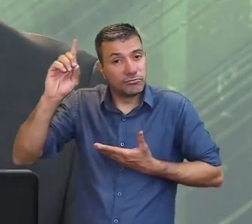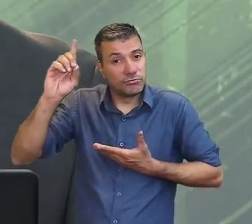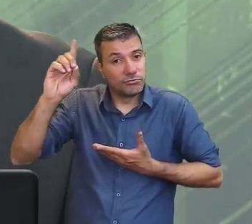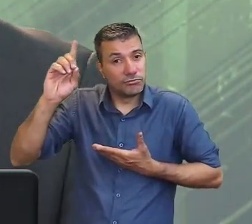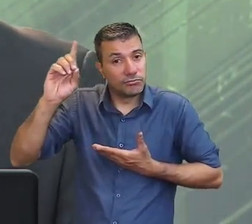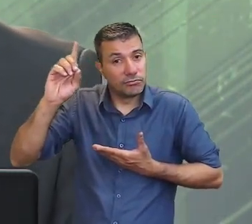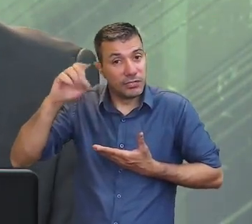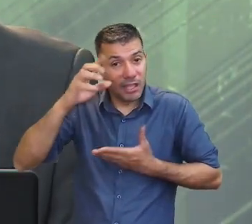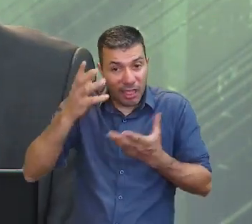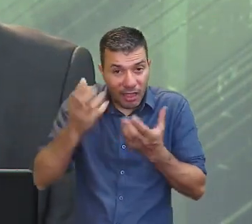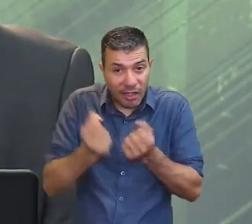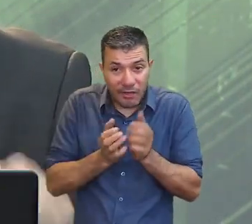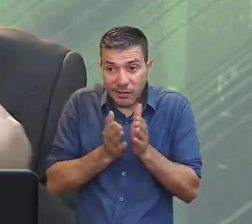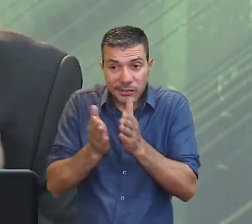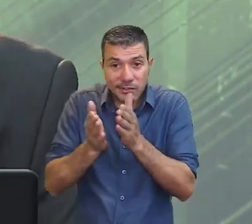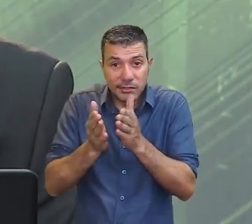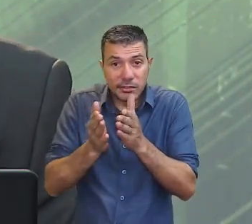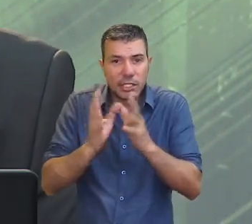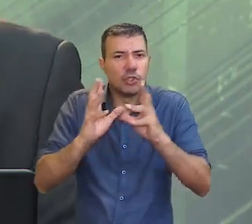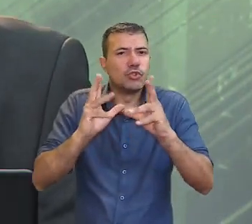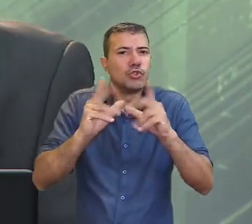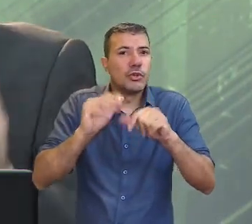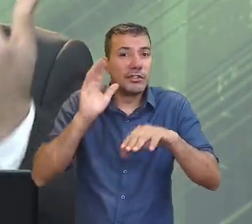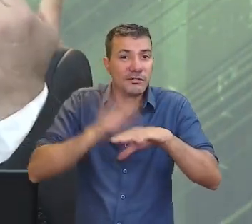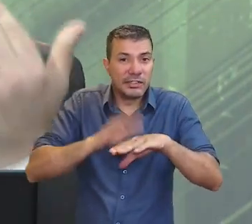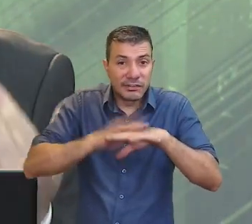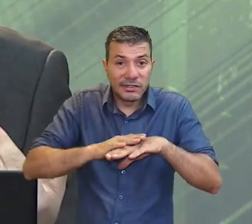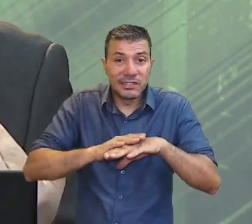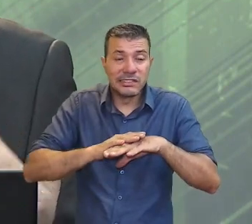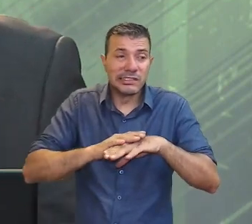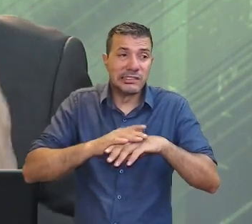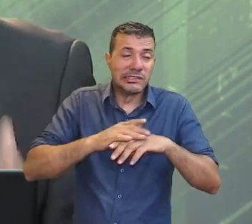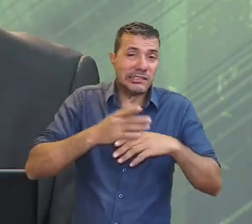o teu caminho ao Senhor. Todas as vezes que pecar,